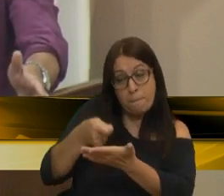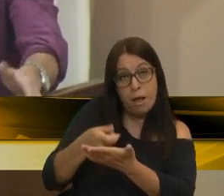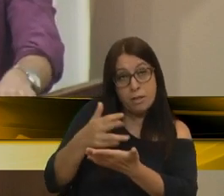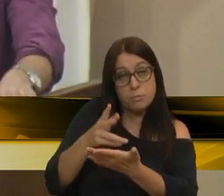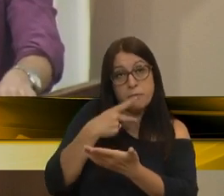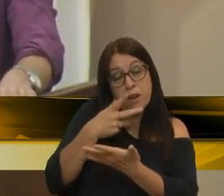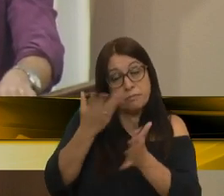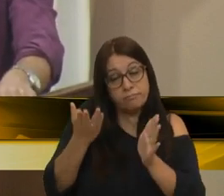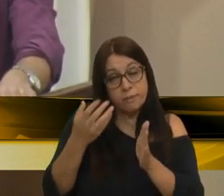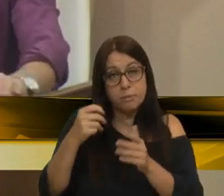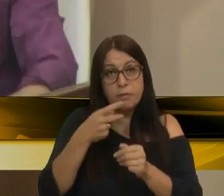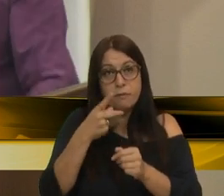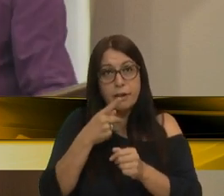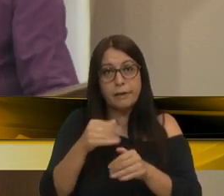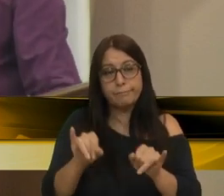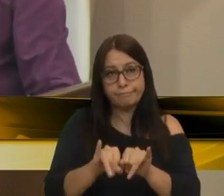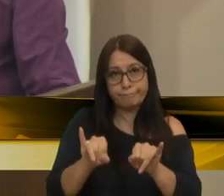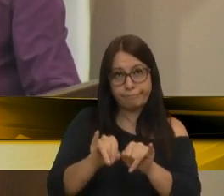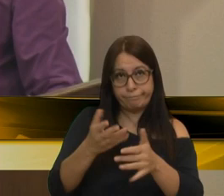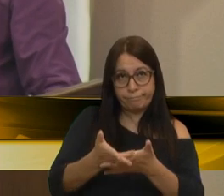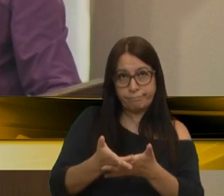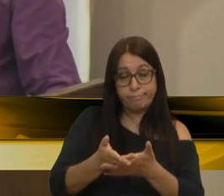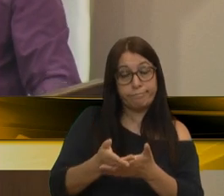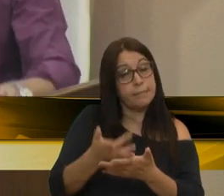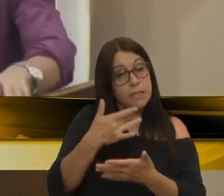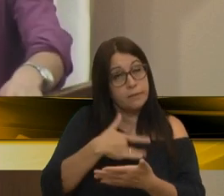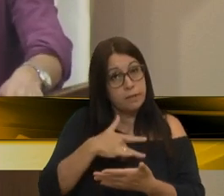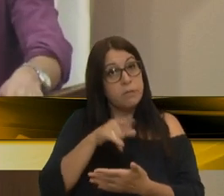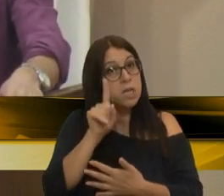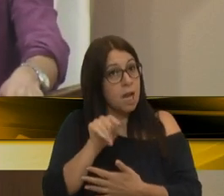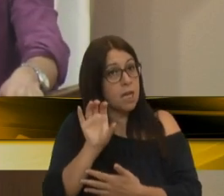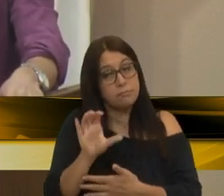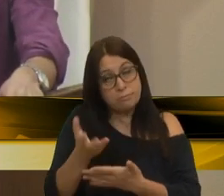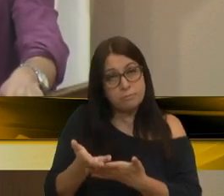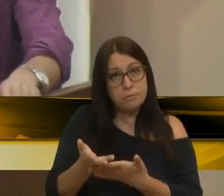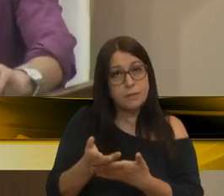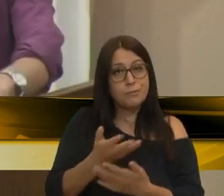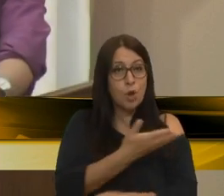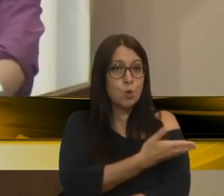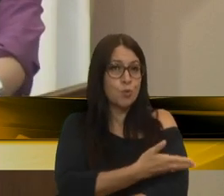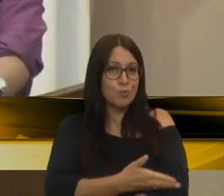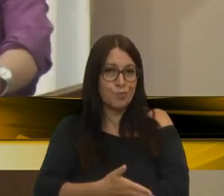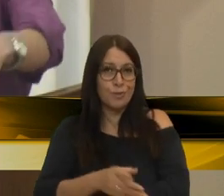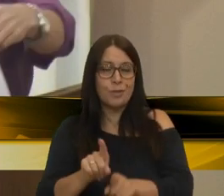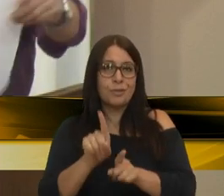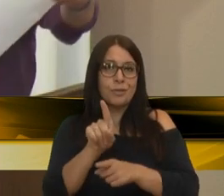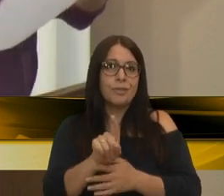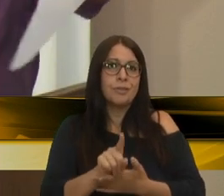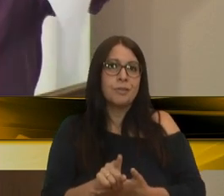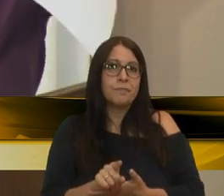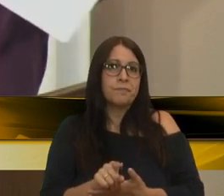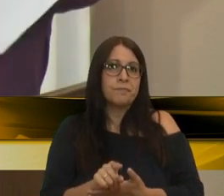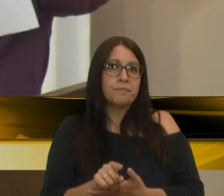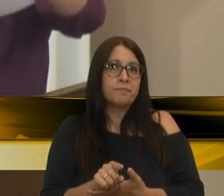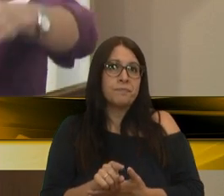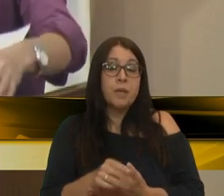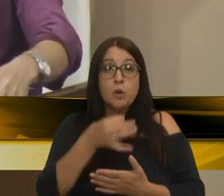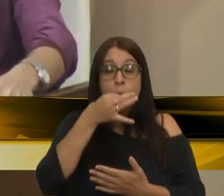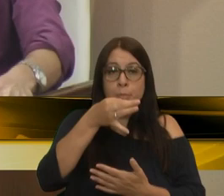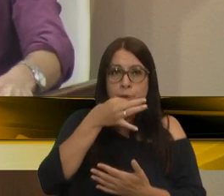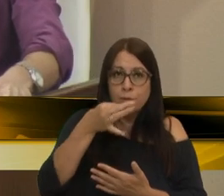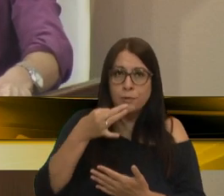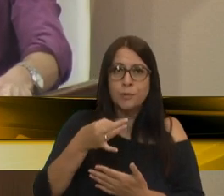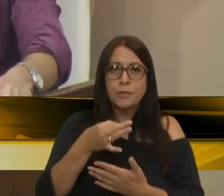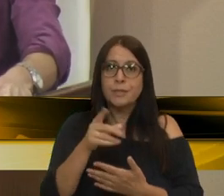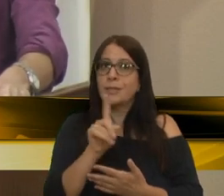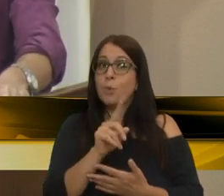que falar até besteiras. Mas, infelizmente, é assim e estamos acostumados com essas opiniões que